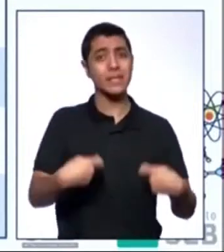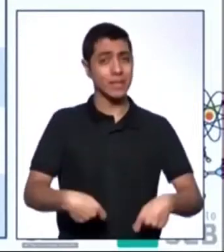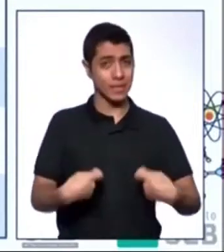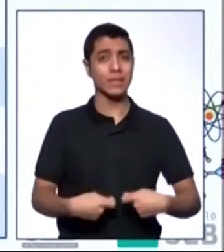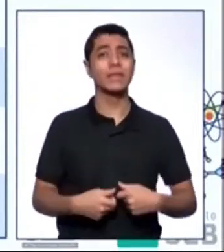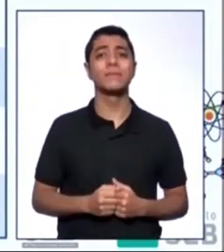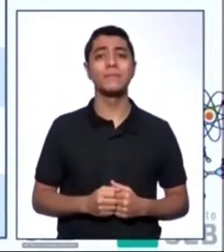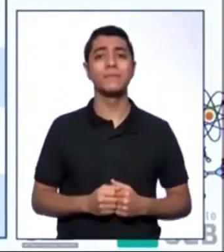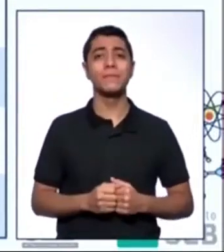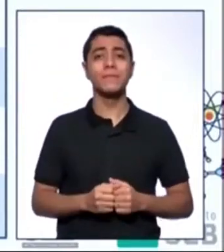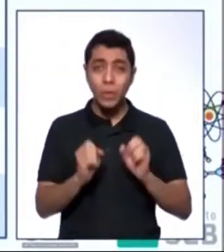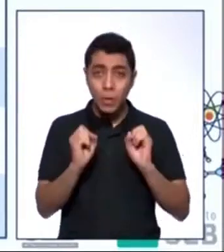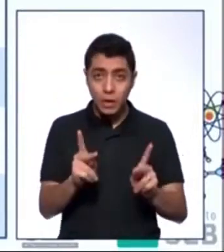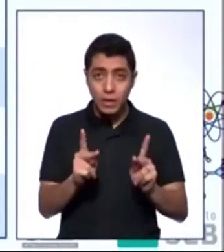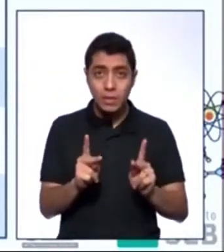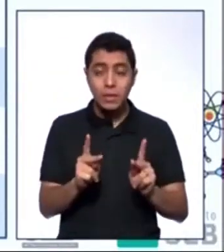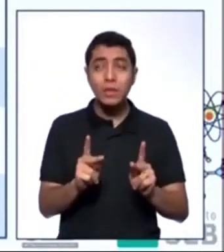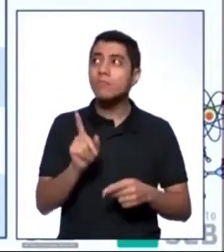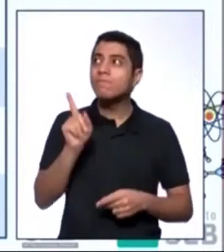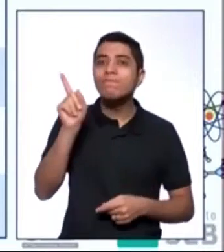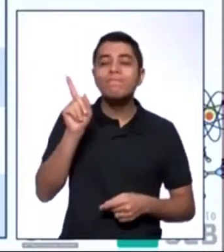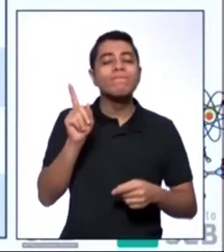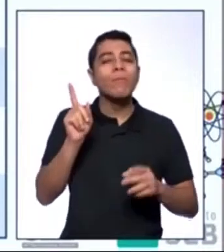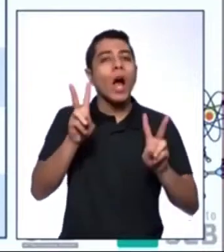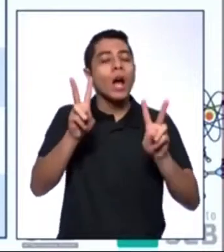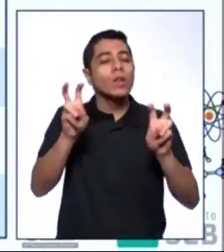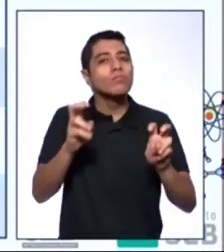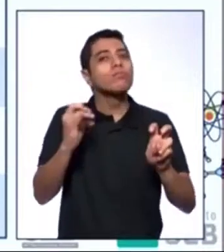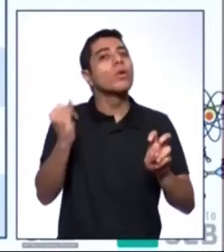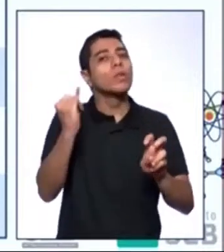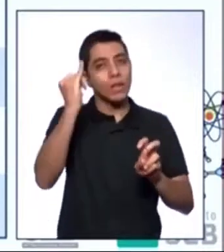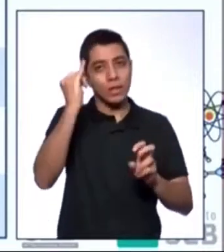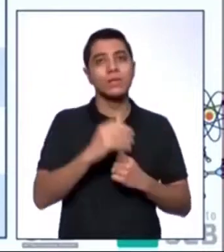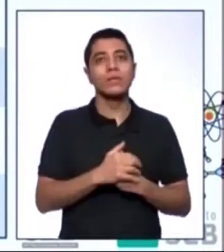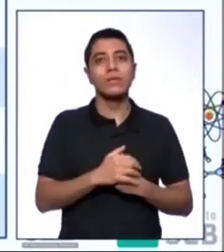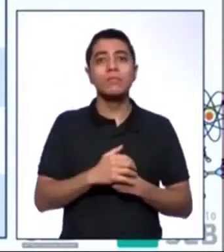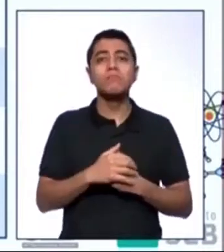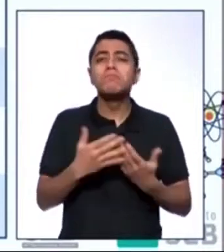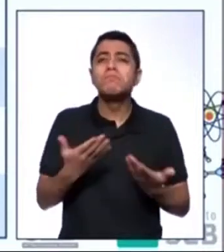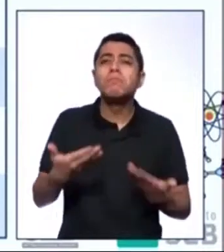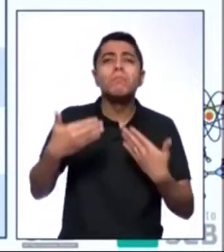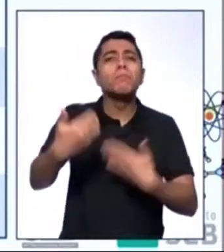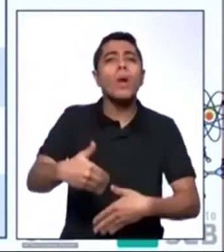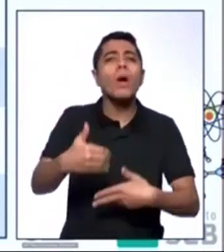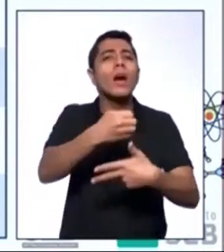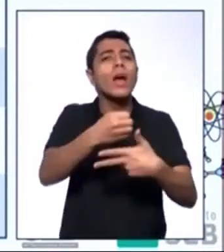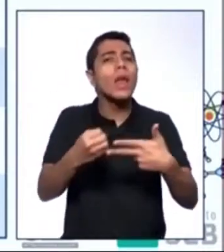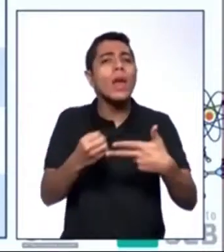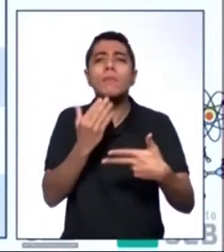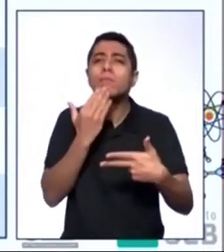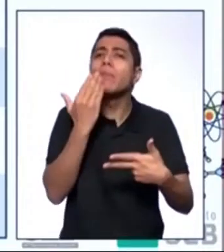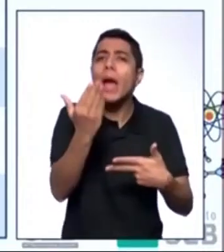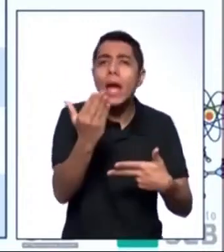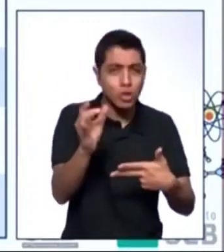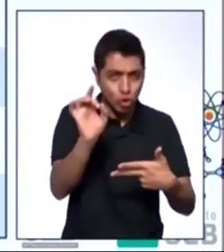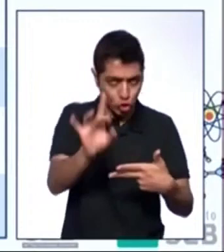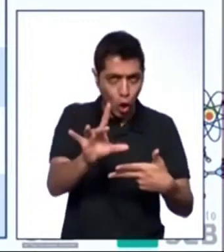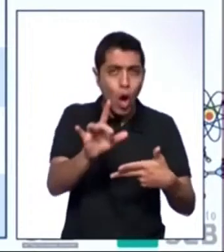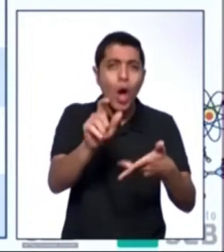se atribui a isso. E, Cláudia, o que eles cobram? É só ortografia, né?